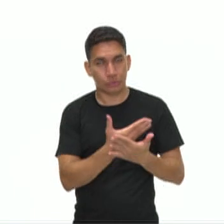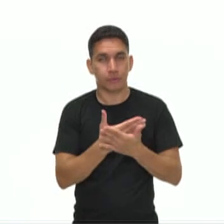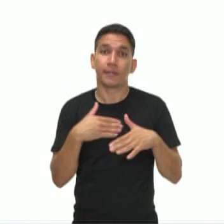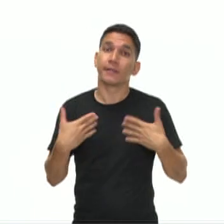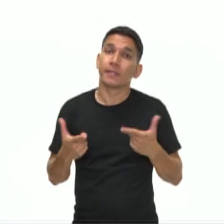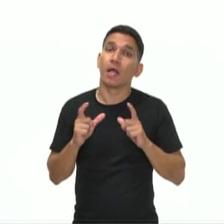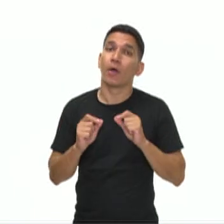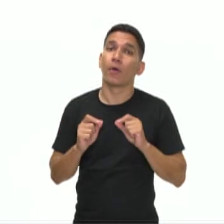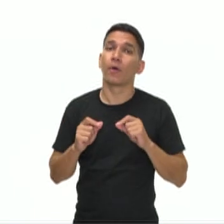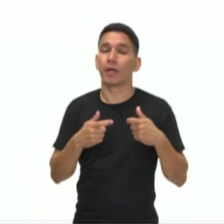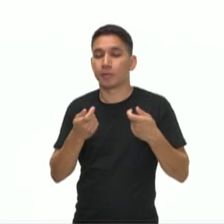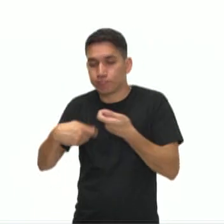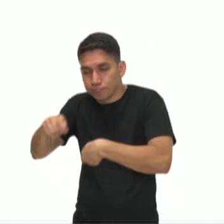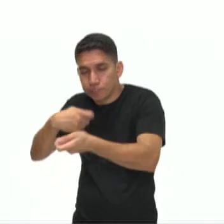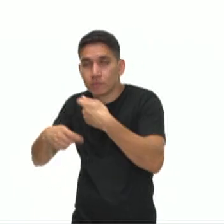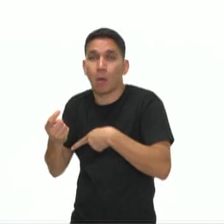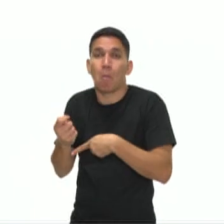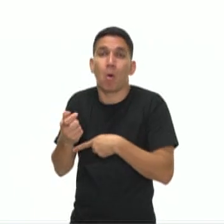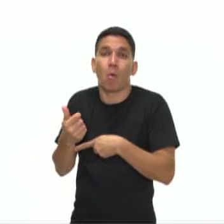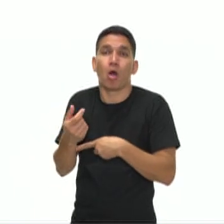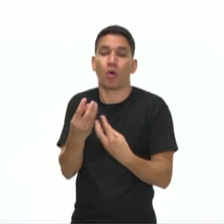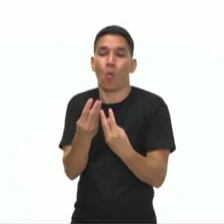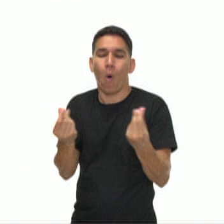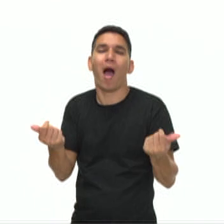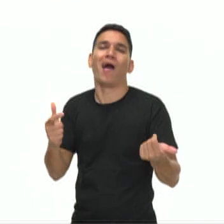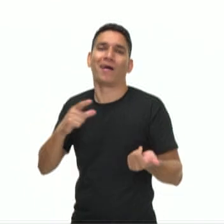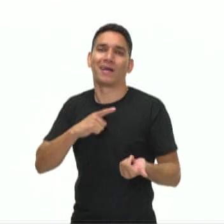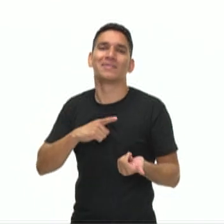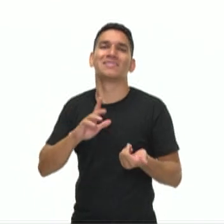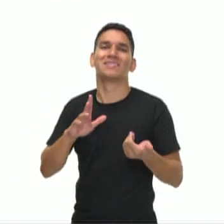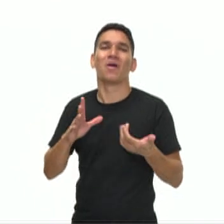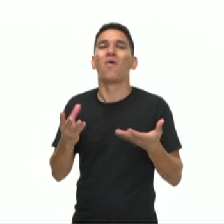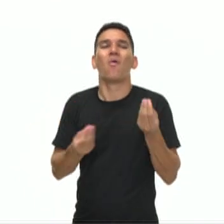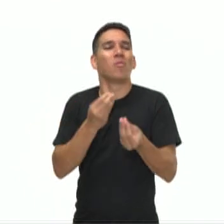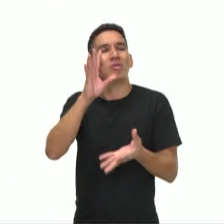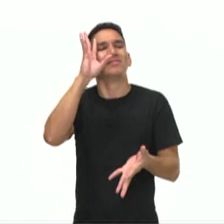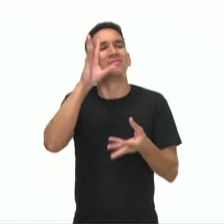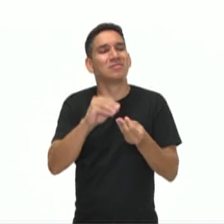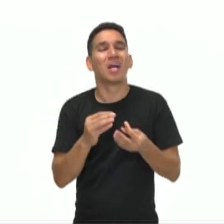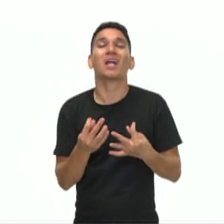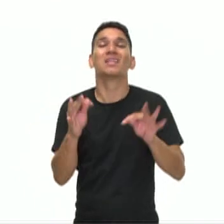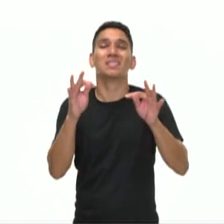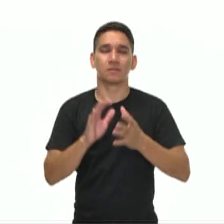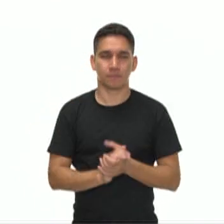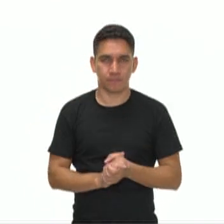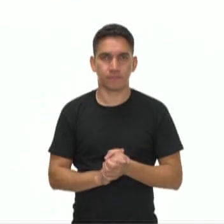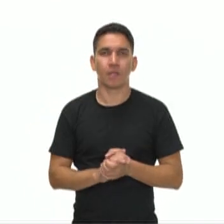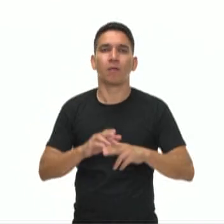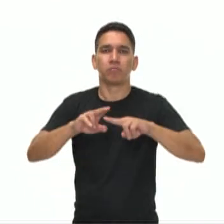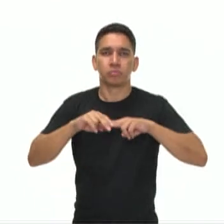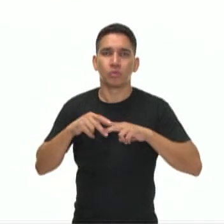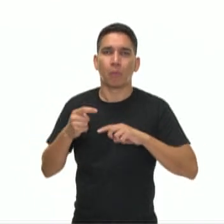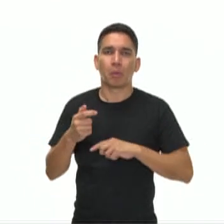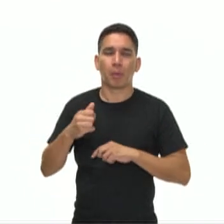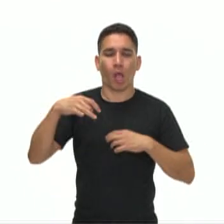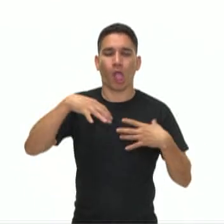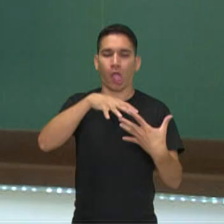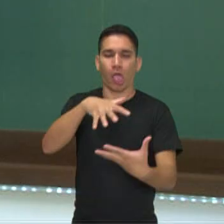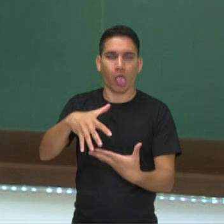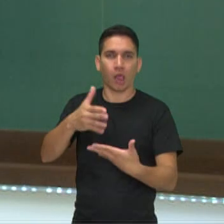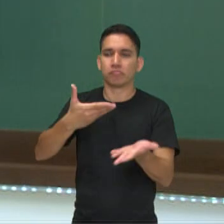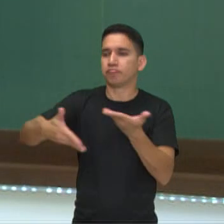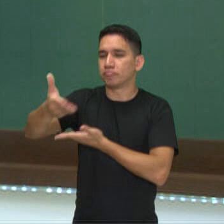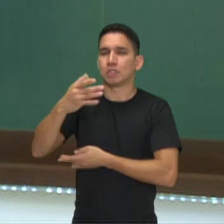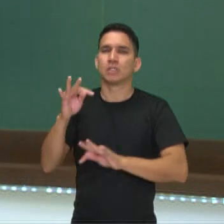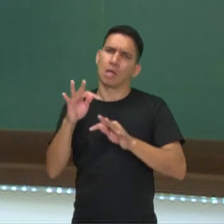mercado, pouco qualificado ao mercado para assimilar a tecnologia, tá? Não participam do mundo global. Ou seja,